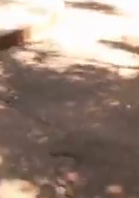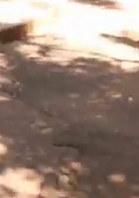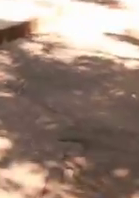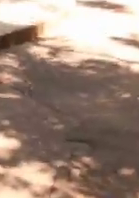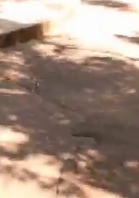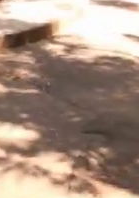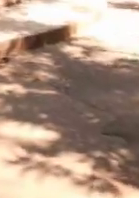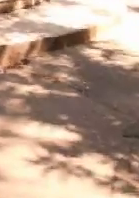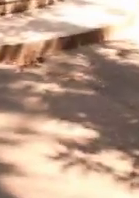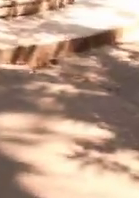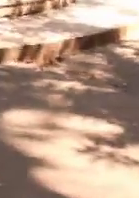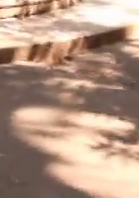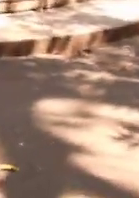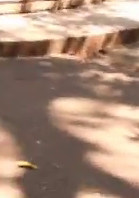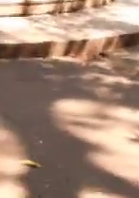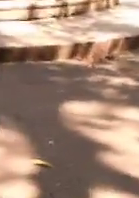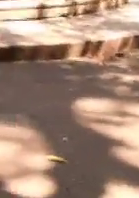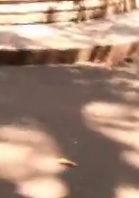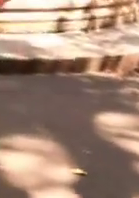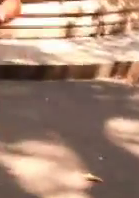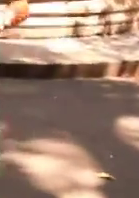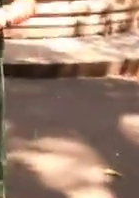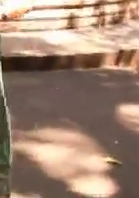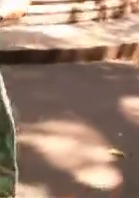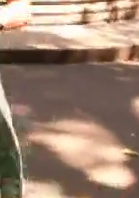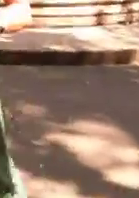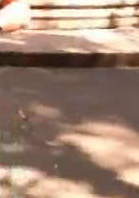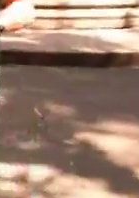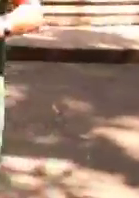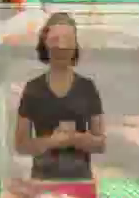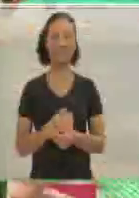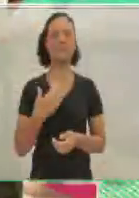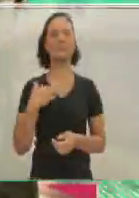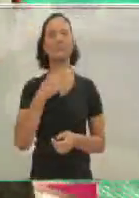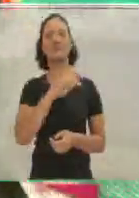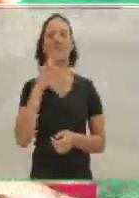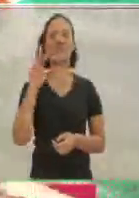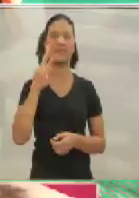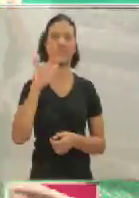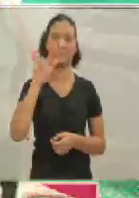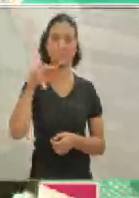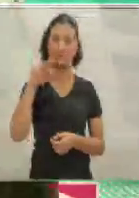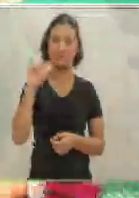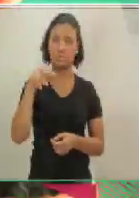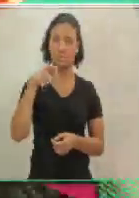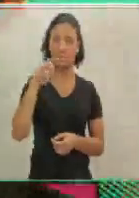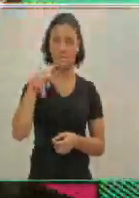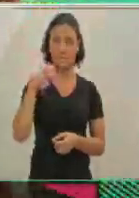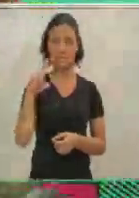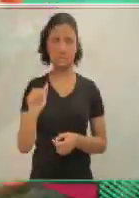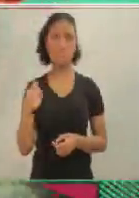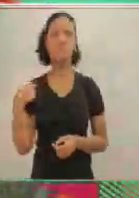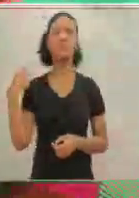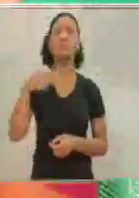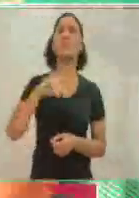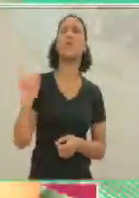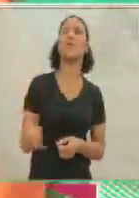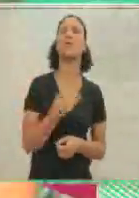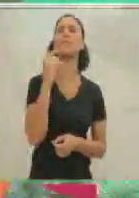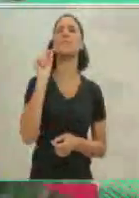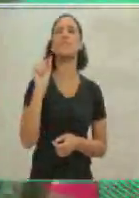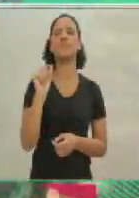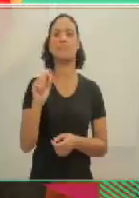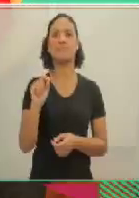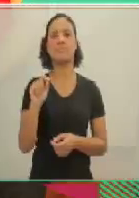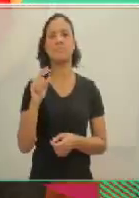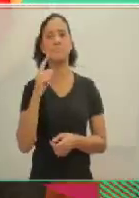Em um parque, Virgínia e Gabriel caminham de braços dados. Em seguida, entrevista em casa. Eu sou Virgínia Menezes e vim aproveitar a